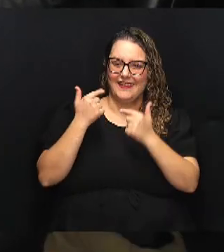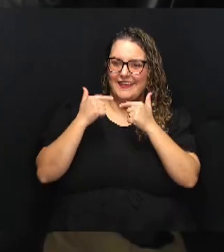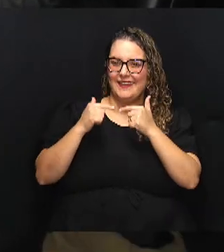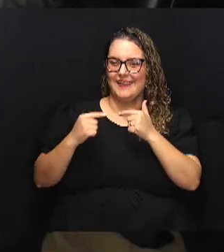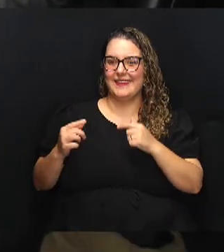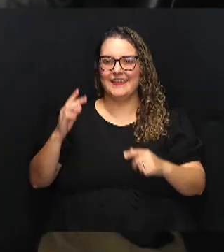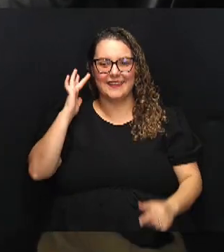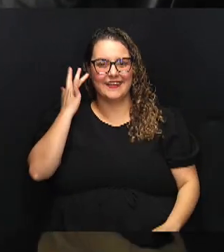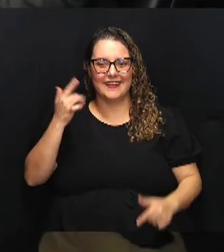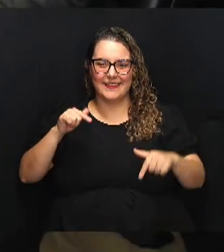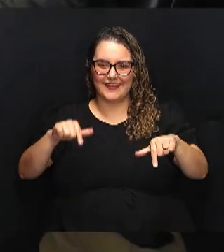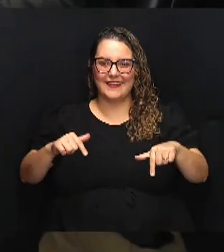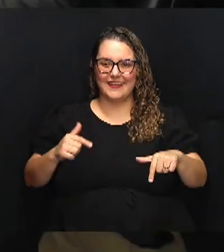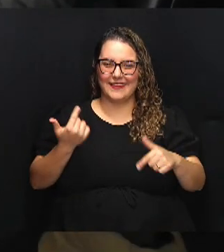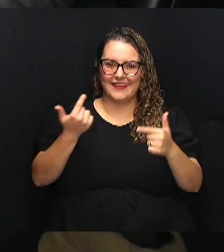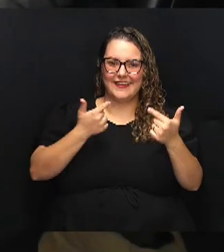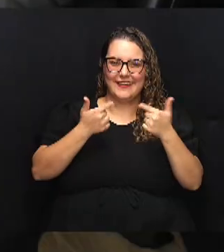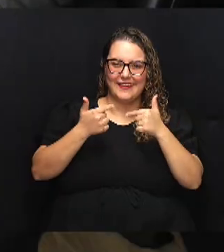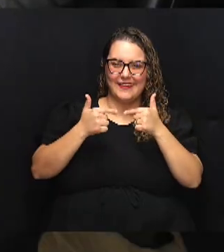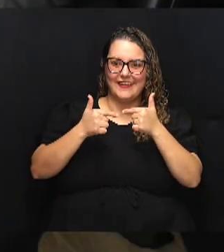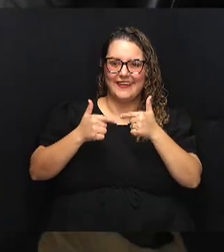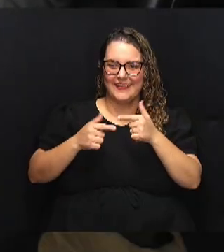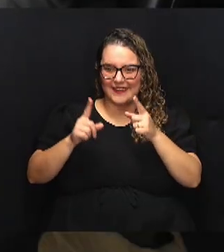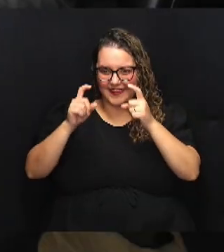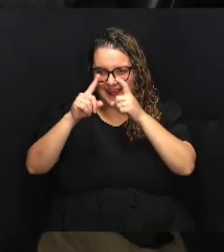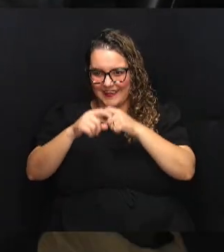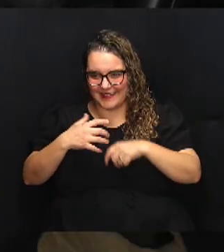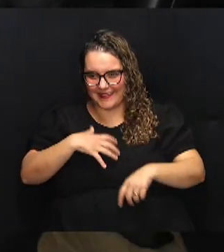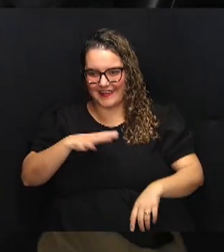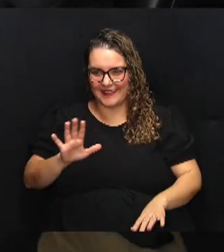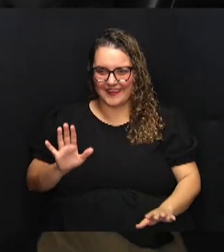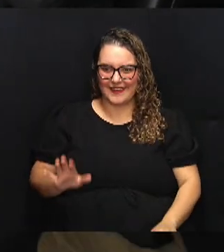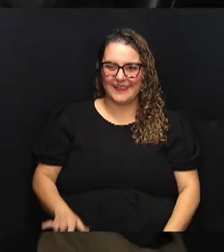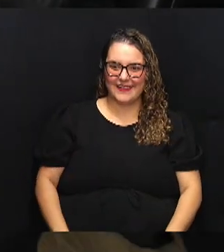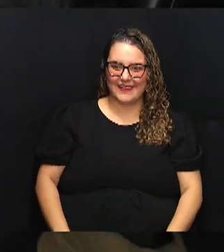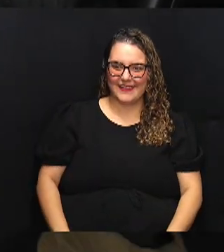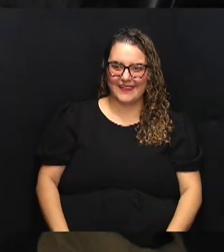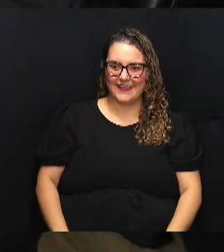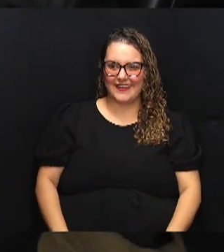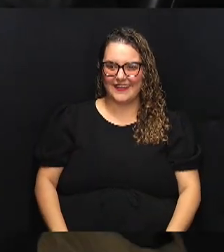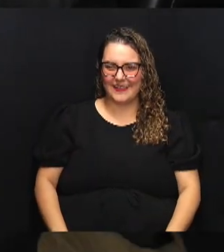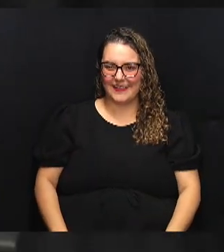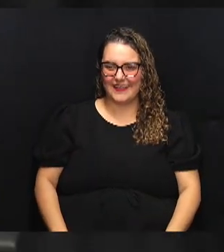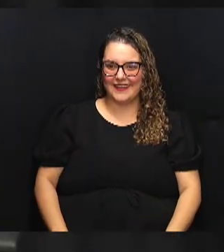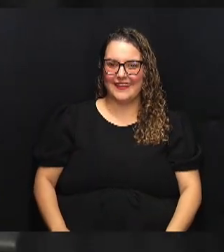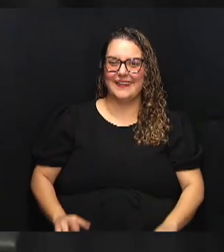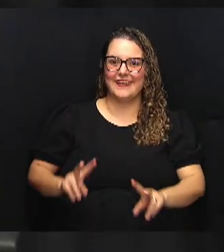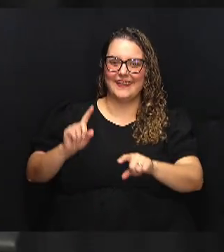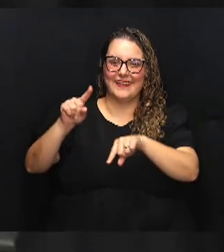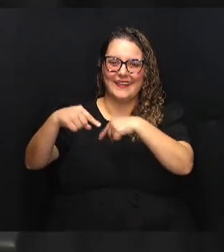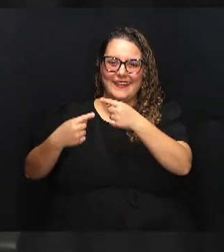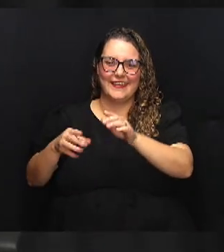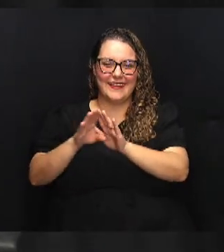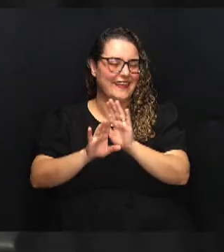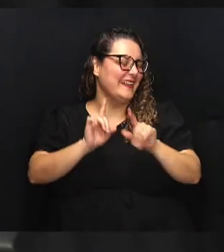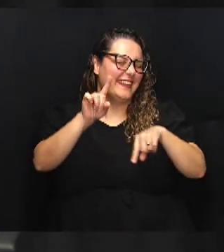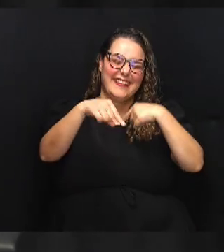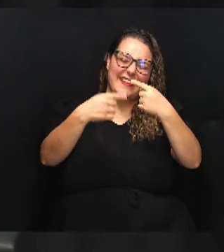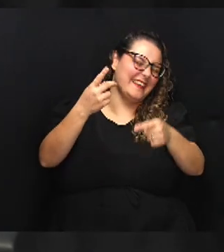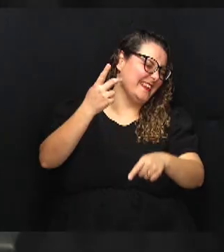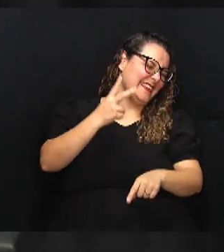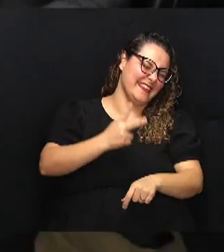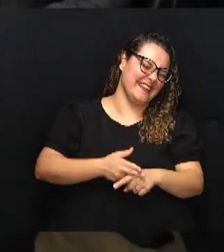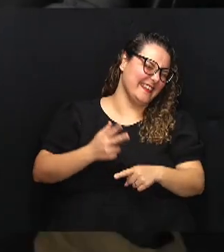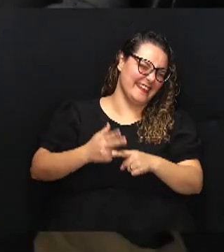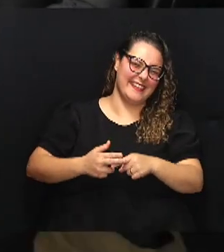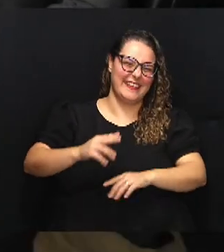Brinco lá não... Tá complicada a situação, mas isso é um assunto, né, Gabriel, para um outro programa. E deixa para a próxima temporada do Na Casa